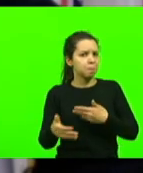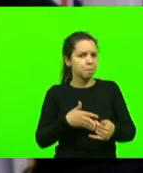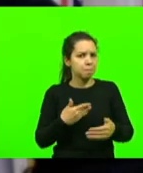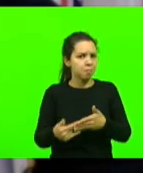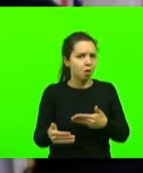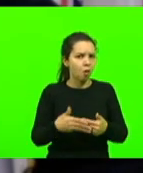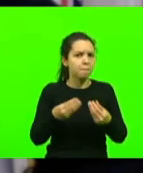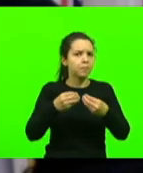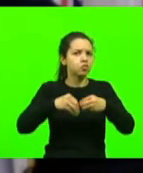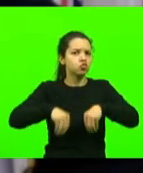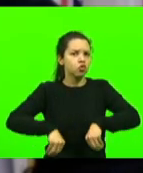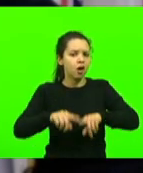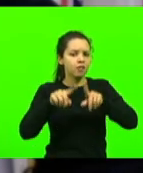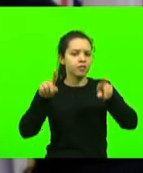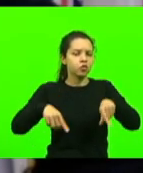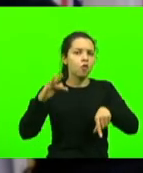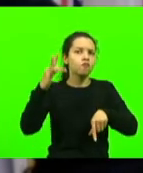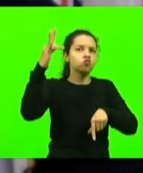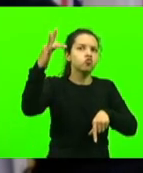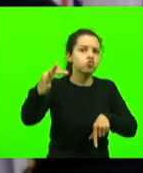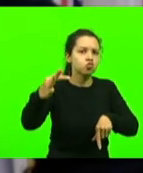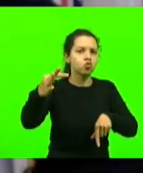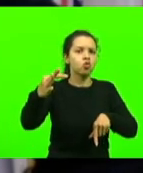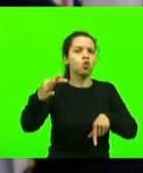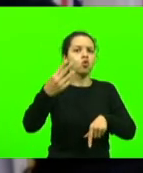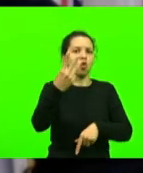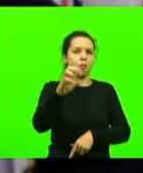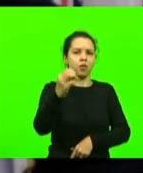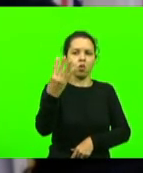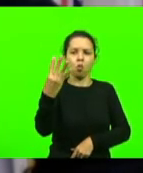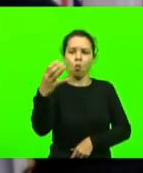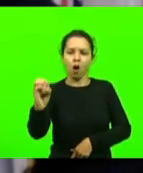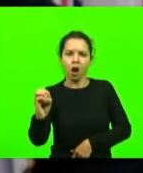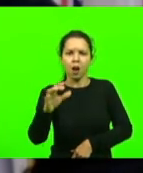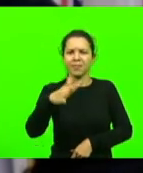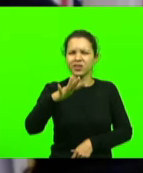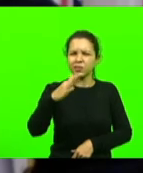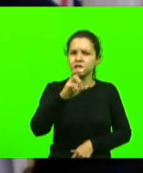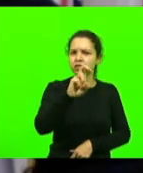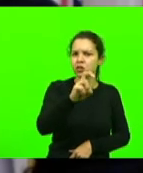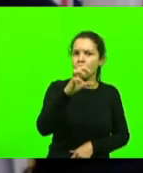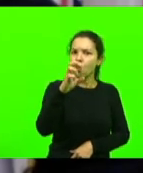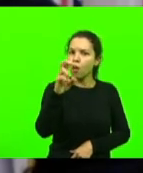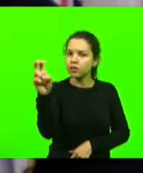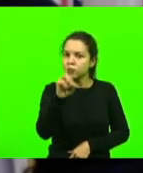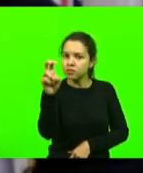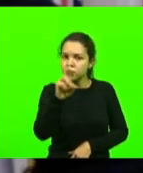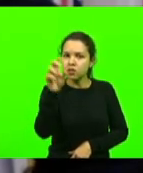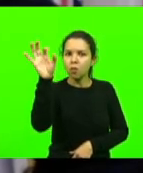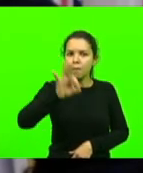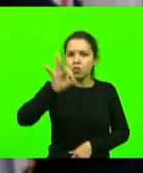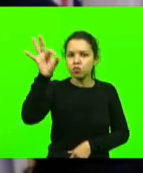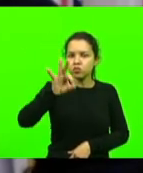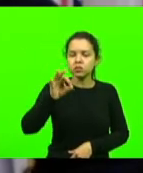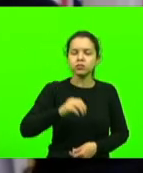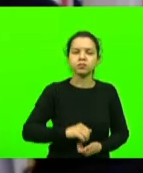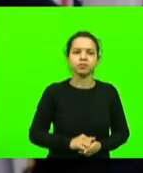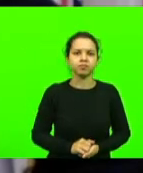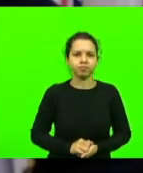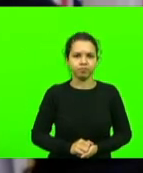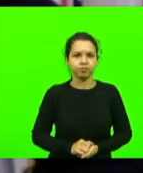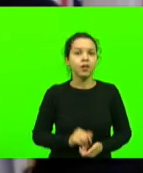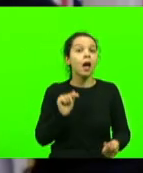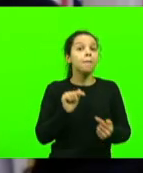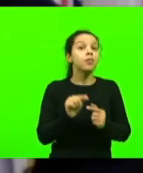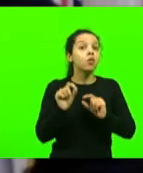apenas os futuros servidores em 2.040 serão da ordem de 55 porcento no quadro se